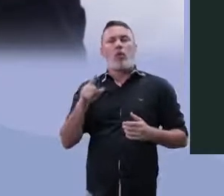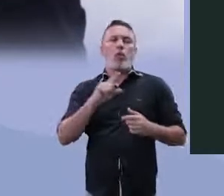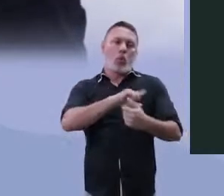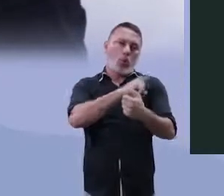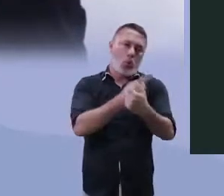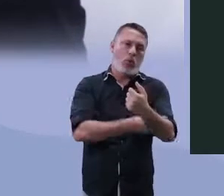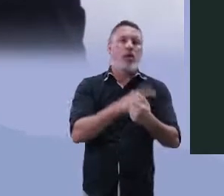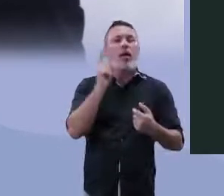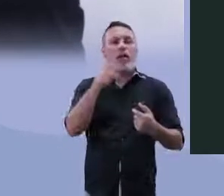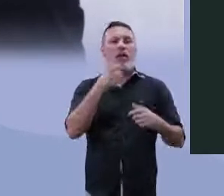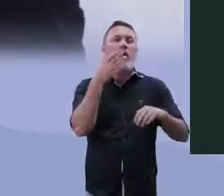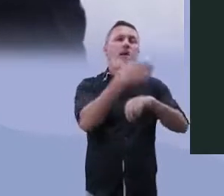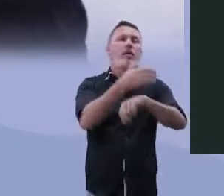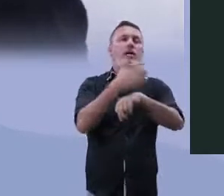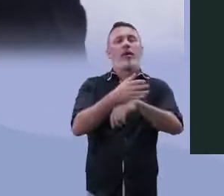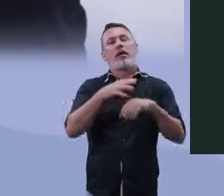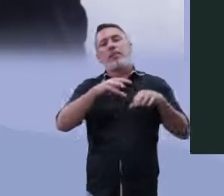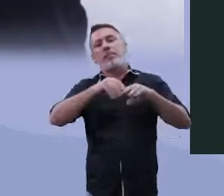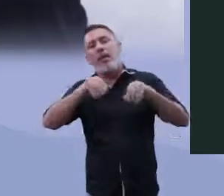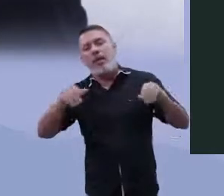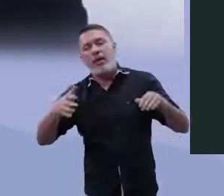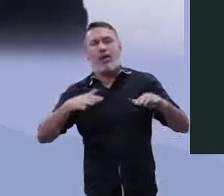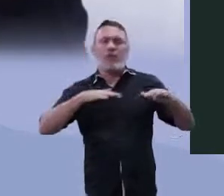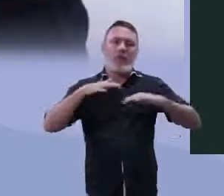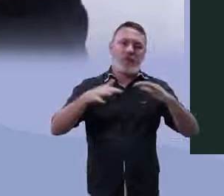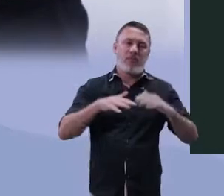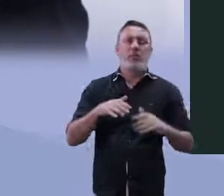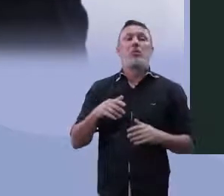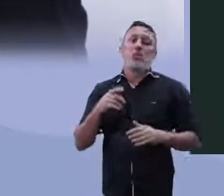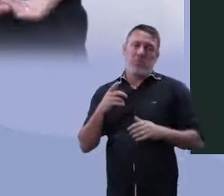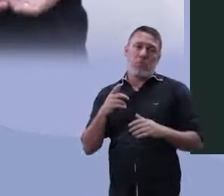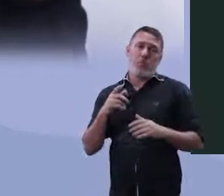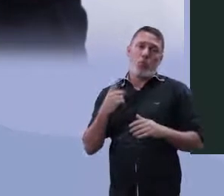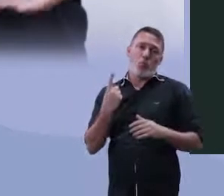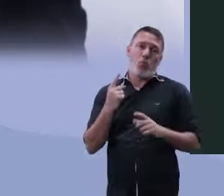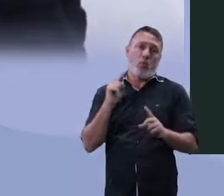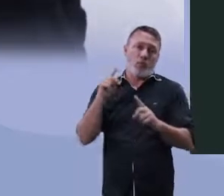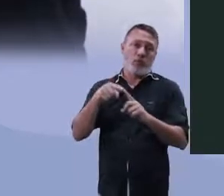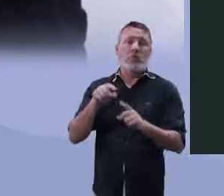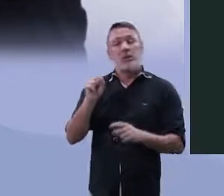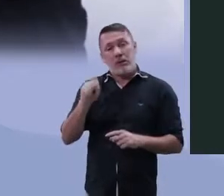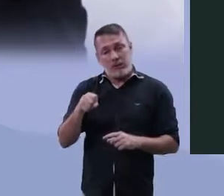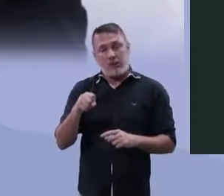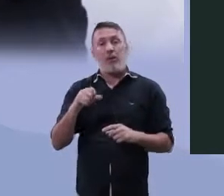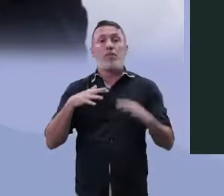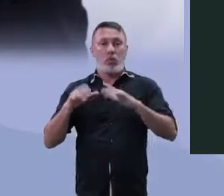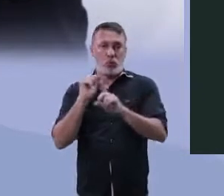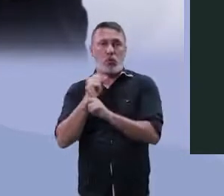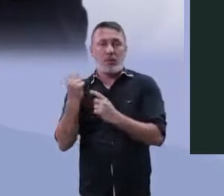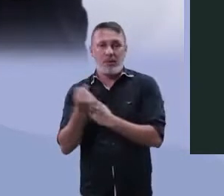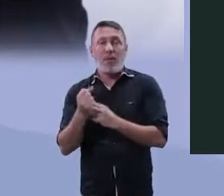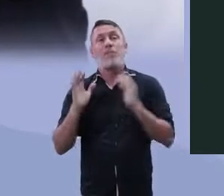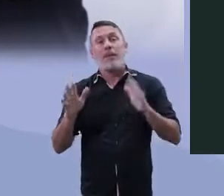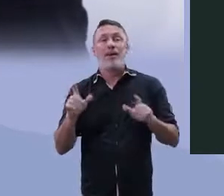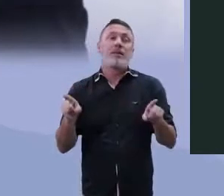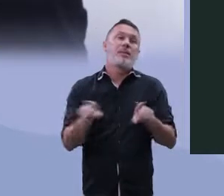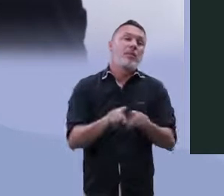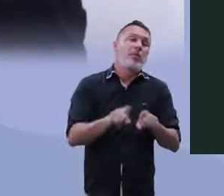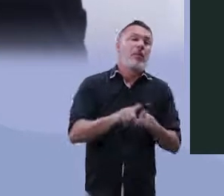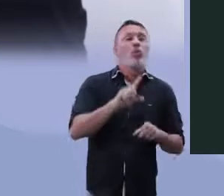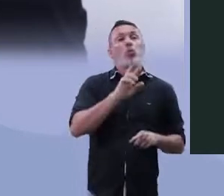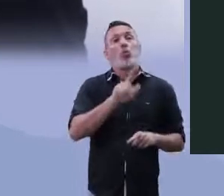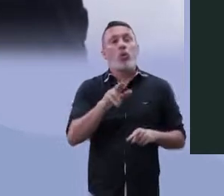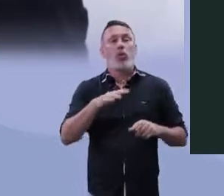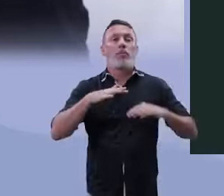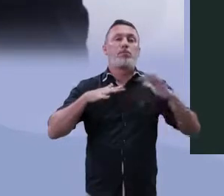à terra. Um problema que está presente até hoje. Então, eu posso identificar, sim, Canudos como um movimento social. Mas por que